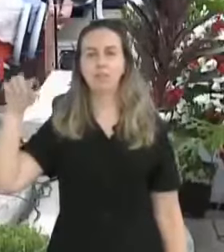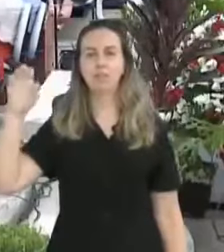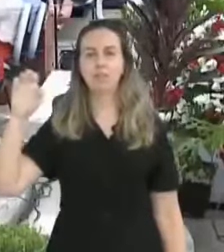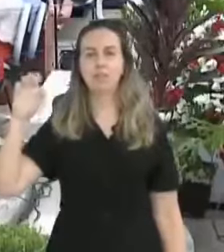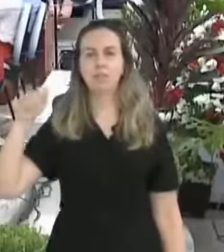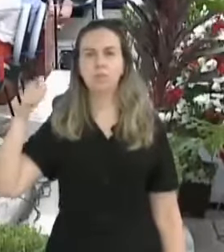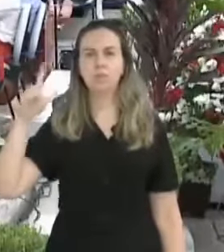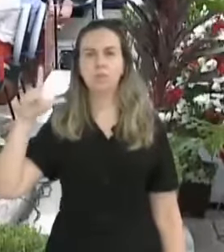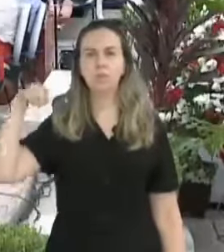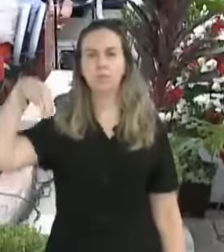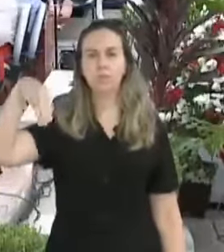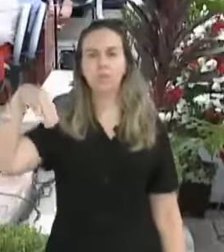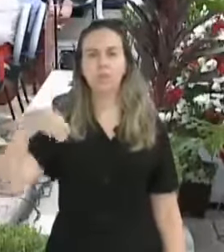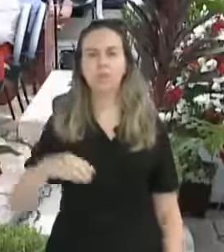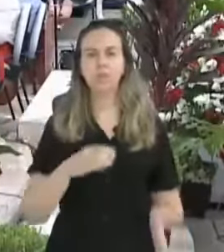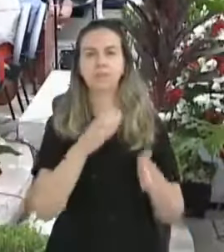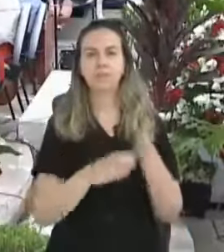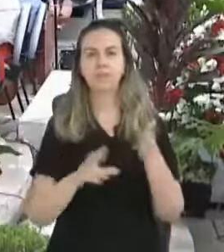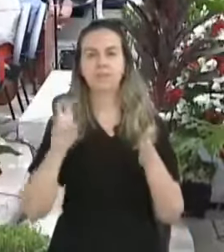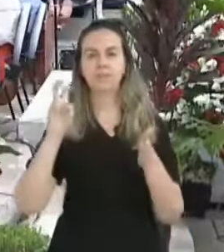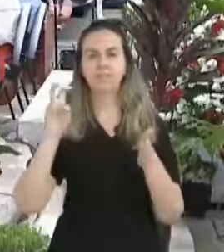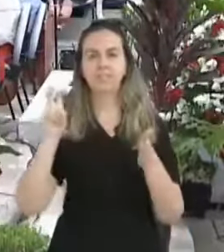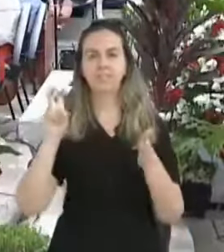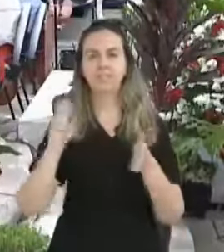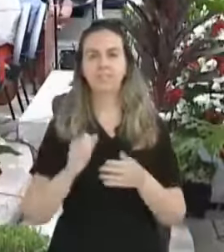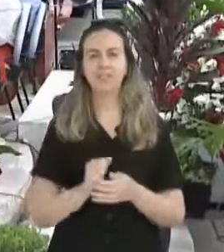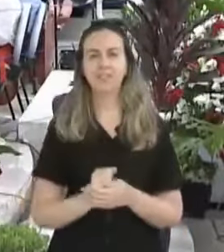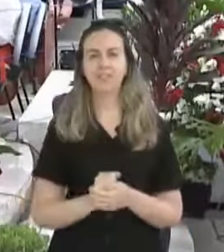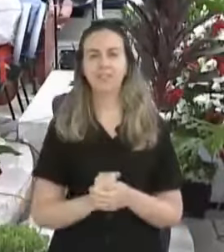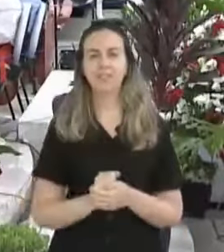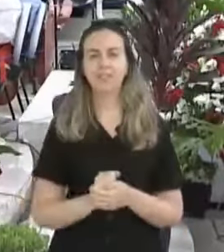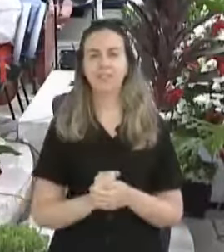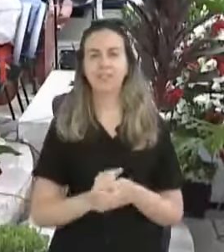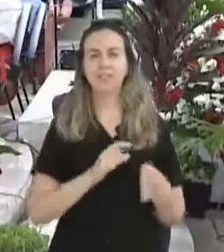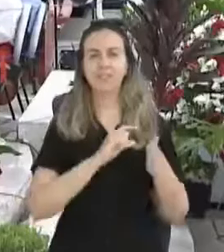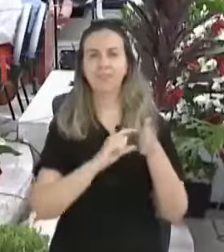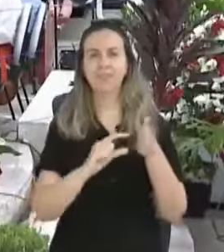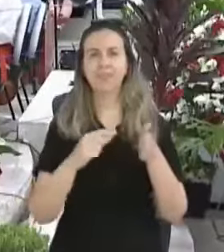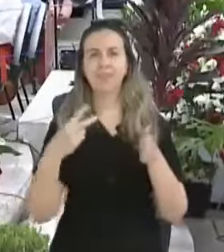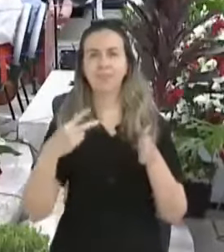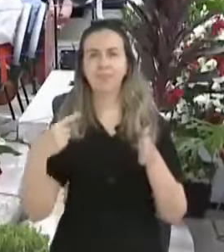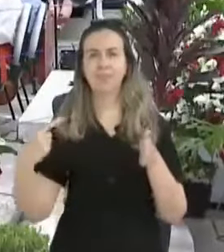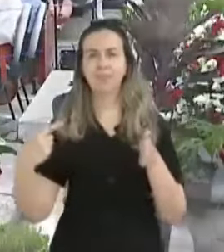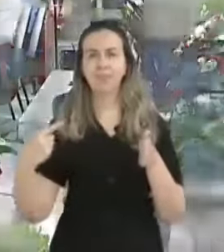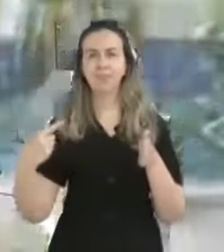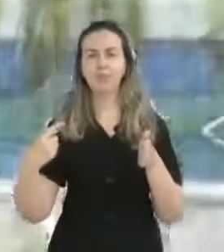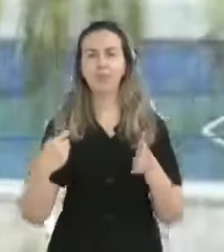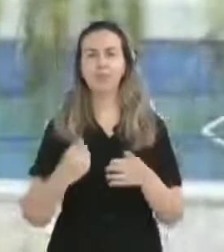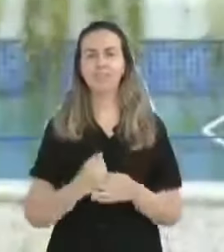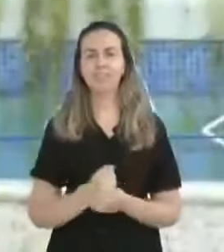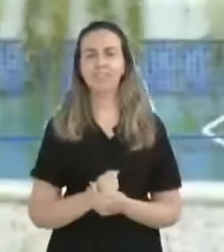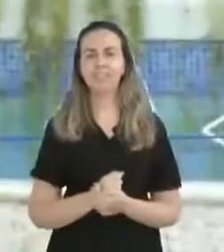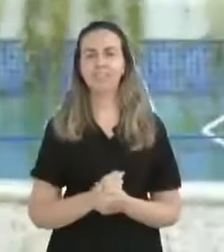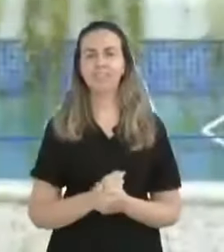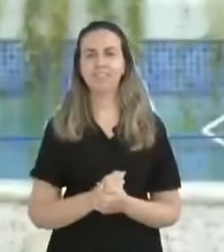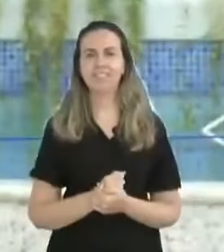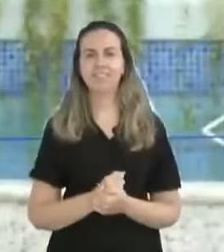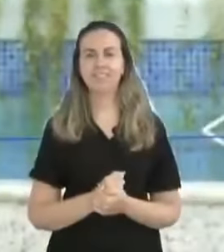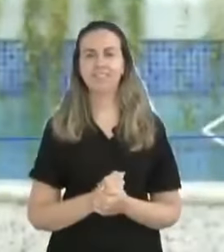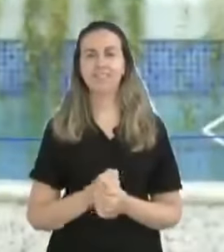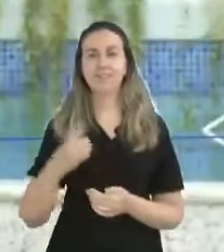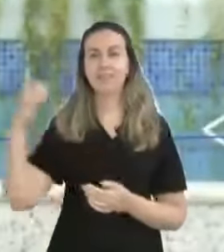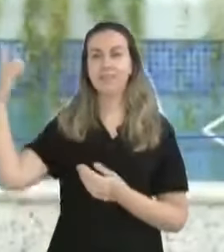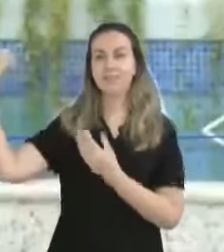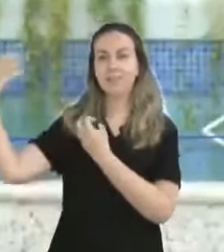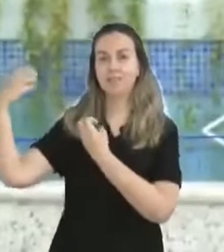Lamentações de Jeremias, capítulo 5, e o versículo 21. Vamos ver o que